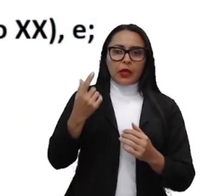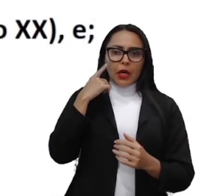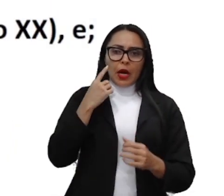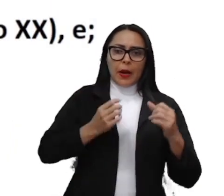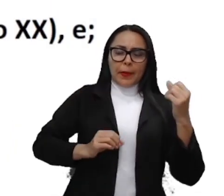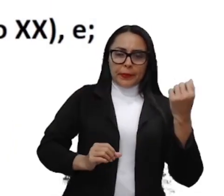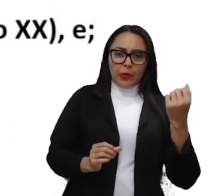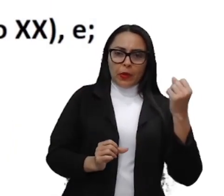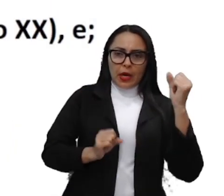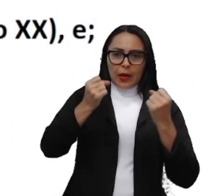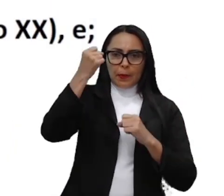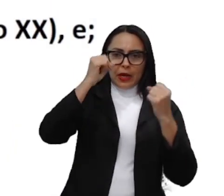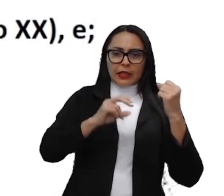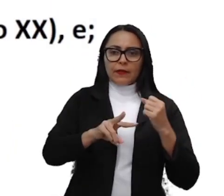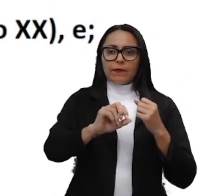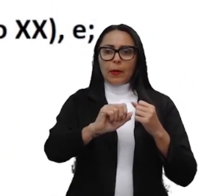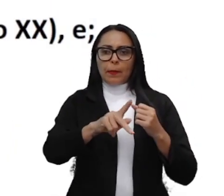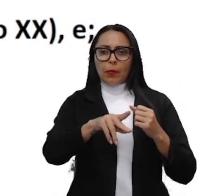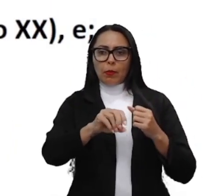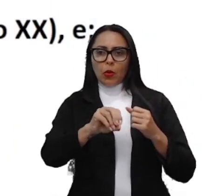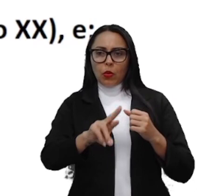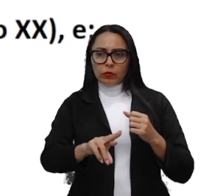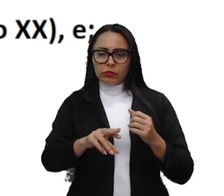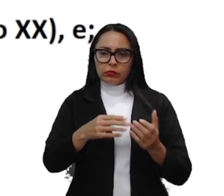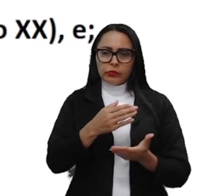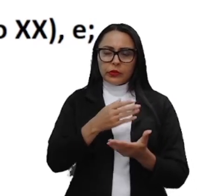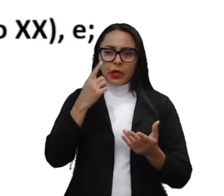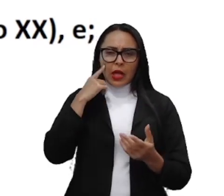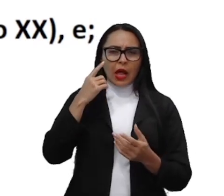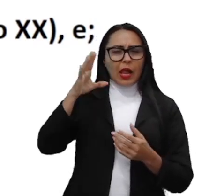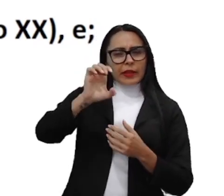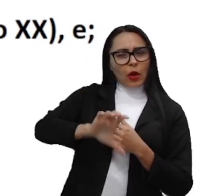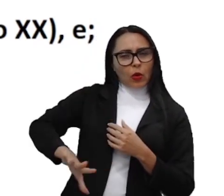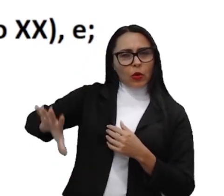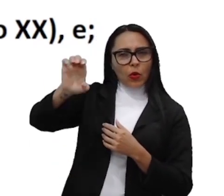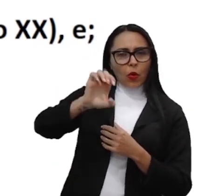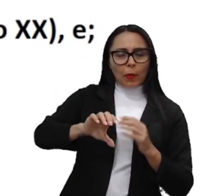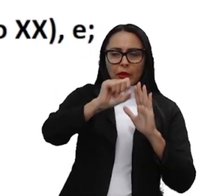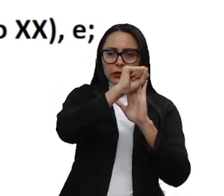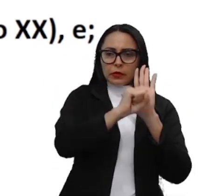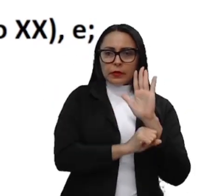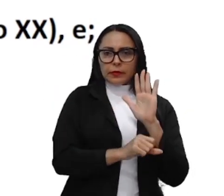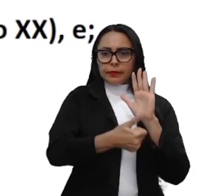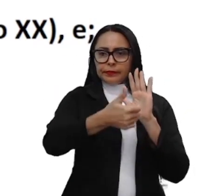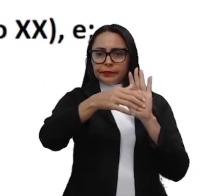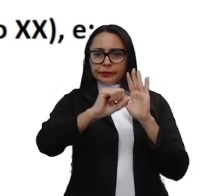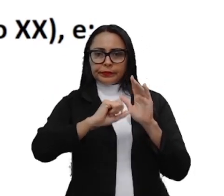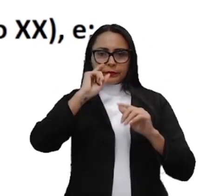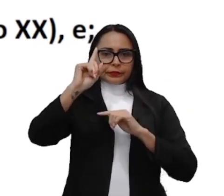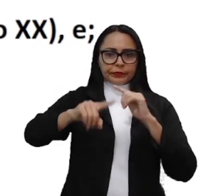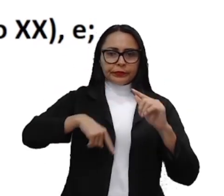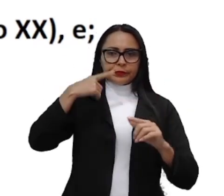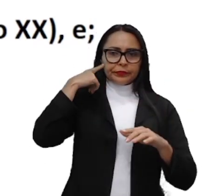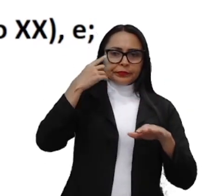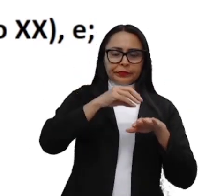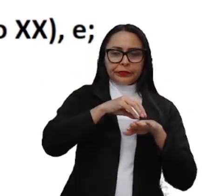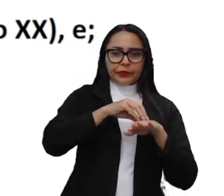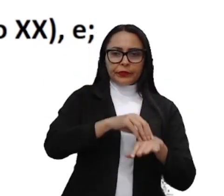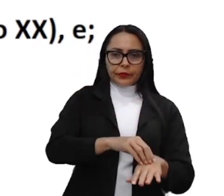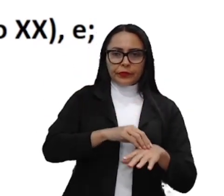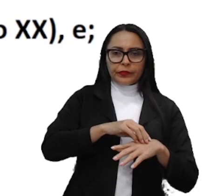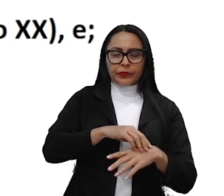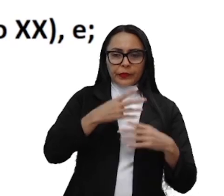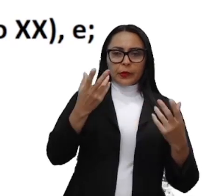máquina a vapor, por James Watt, lá na Europa, no século XVIII. Depois, o início do transporte